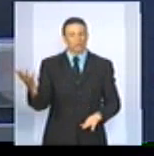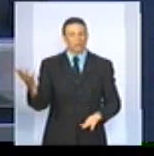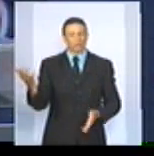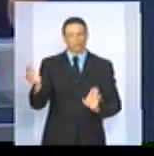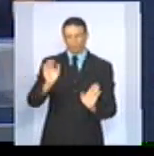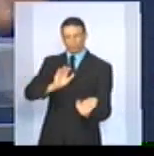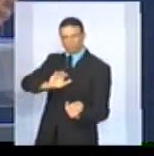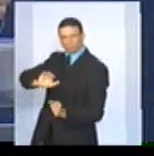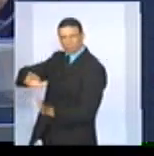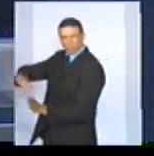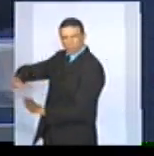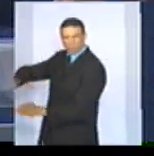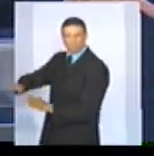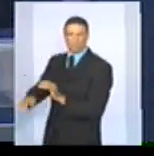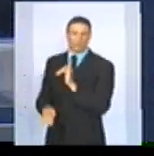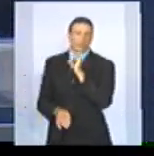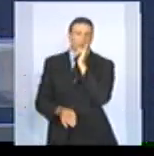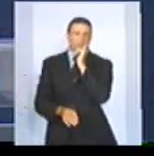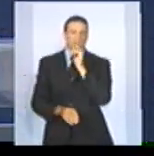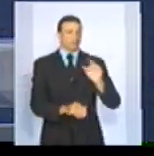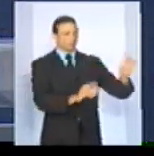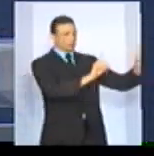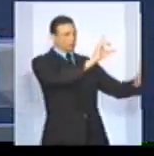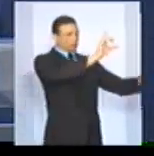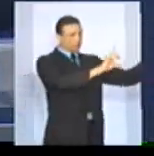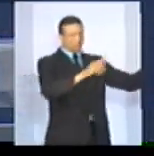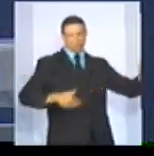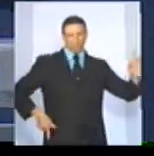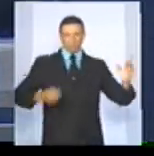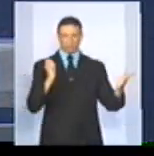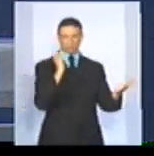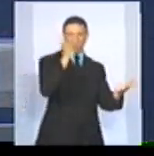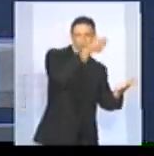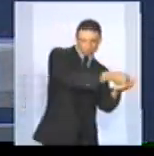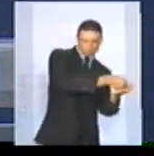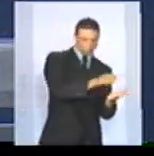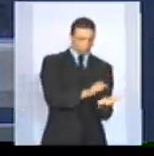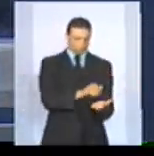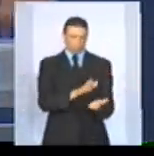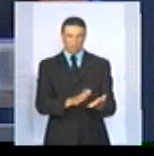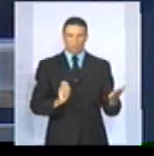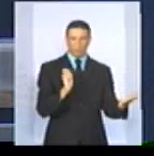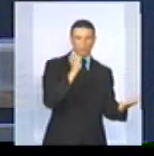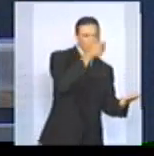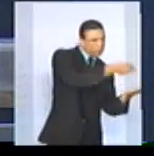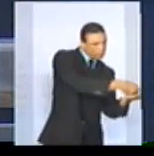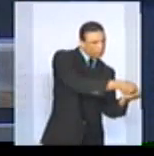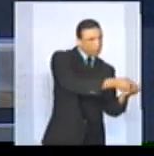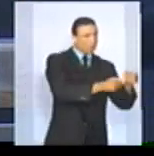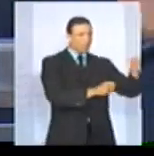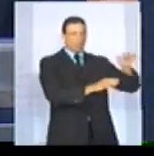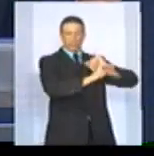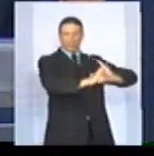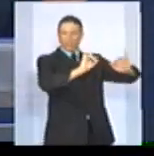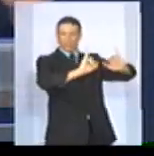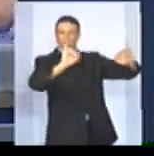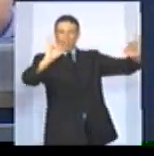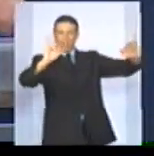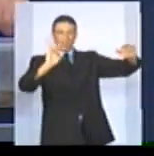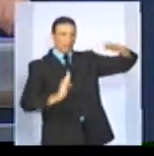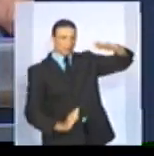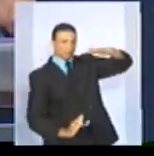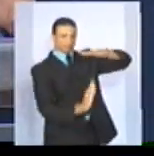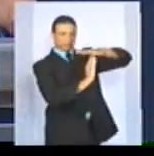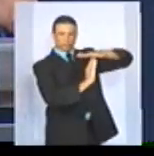hoje você fará assinatura da da TV lá né E você tem publicidade entrou a publicidade e não há limite